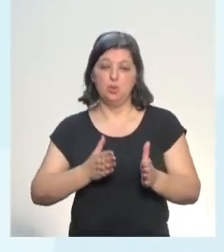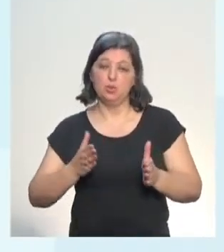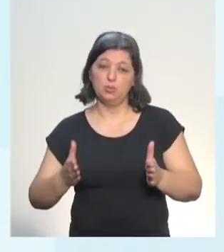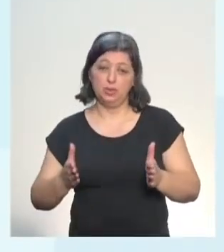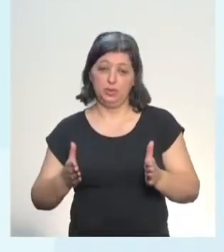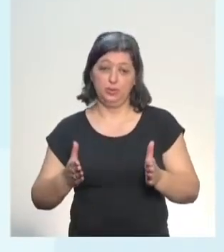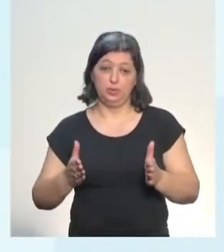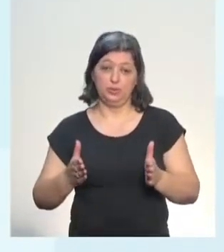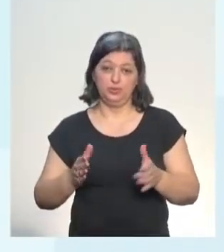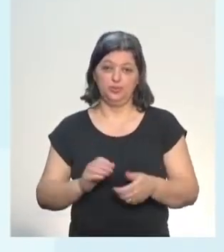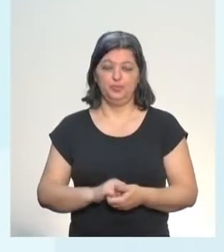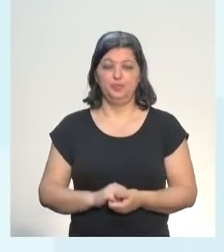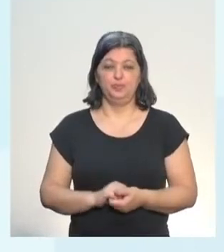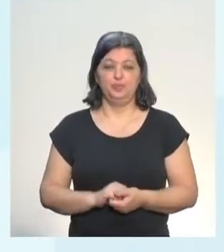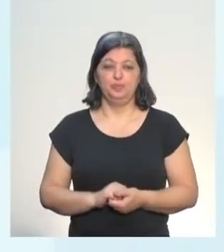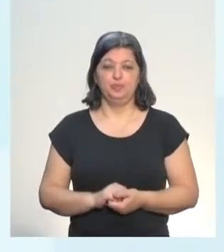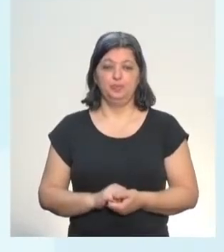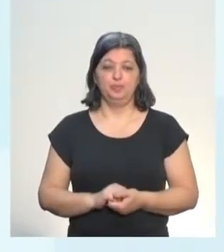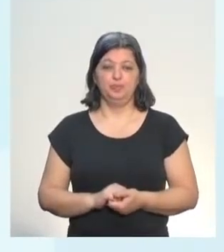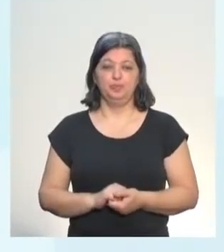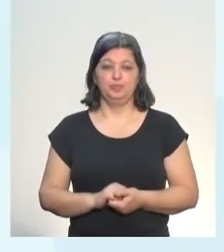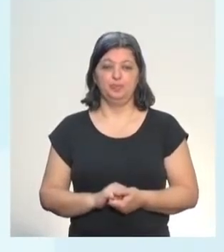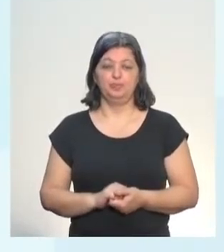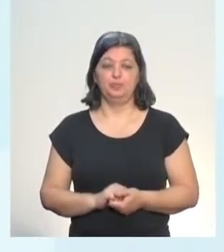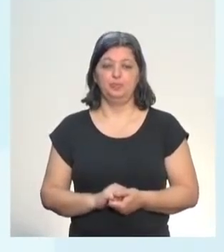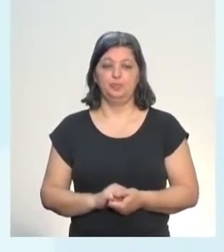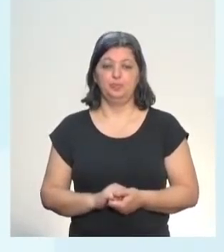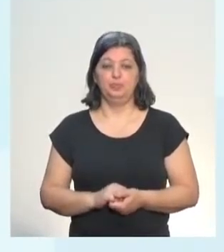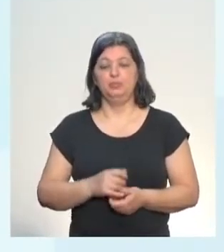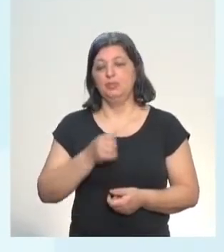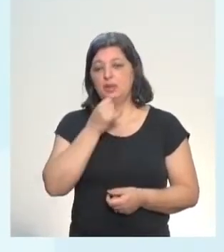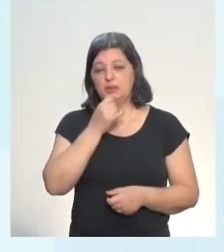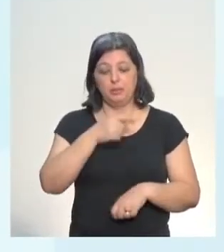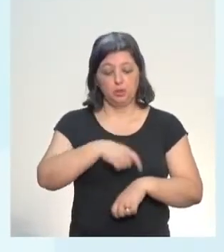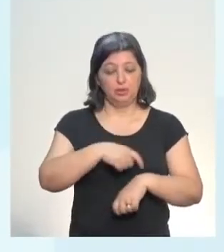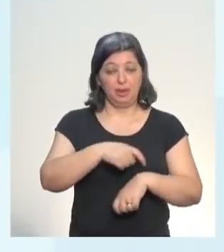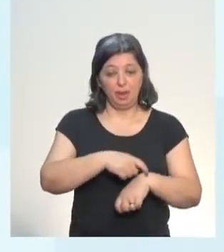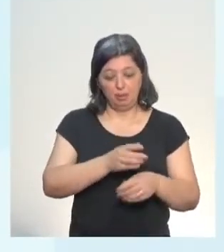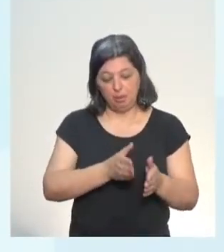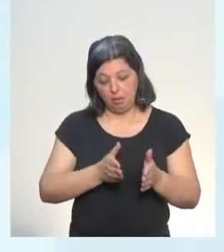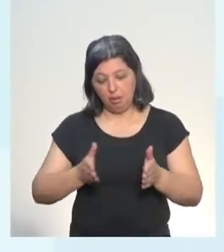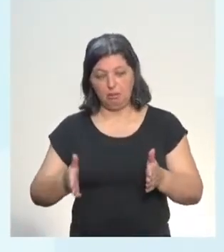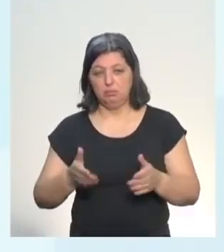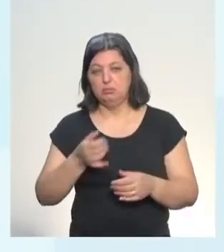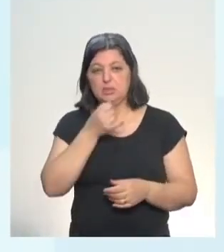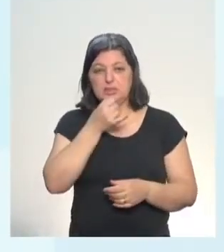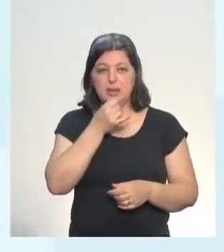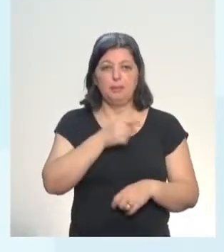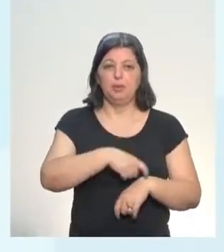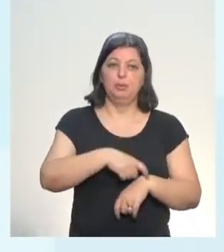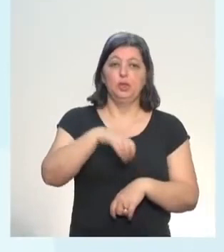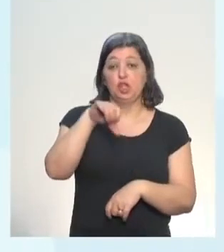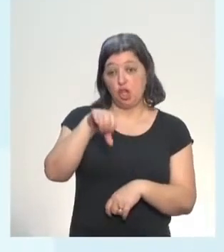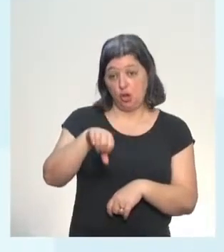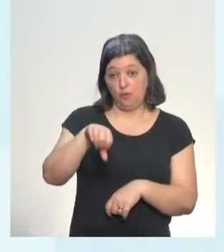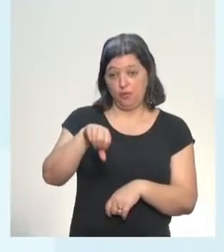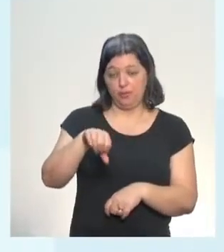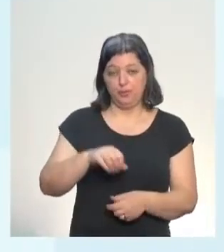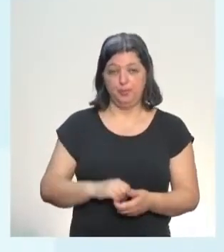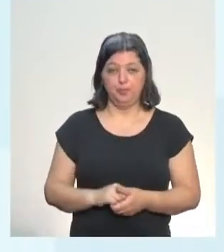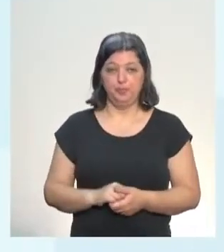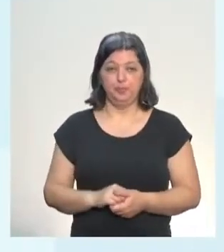vou falar? Eu vou falar o tempo e aí o João repete, aí vocês vão repetindo em casa. Então, às 9 horas. At 9